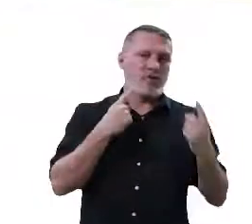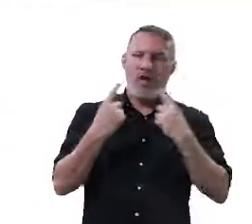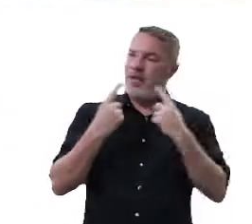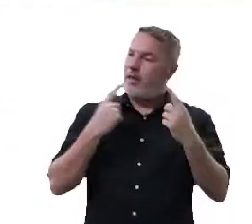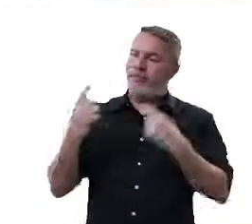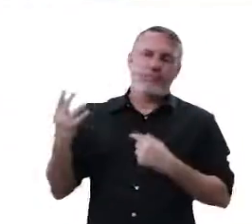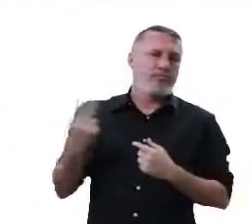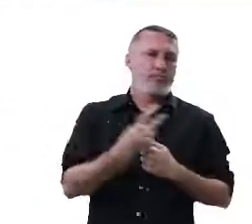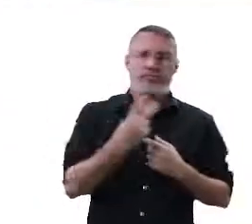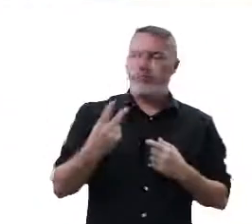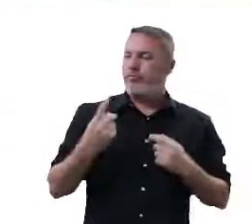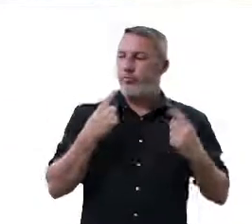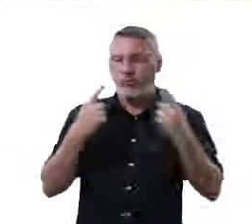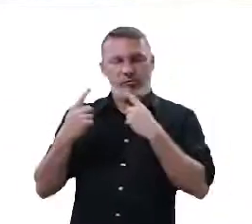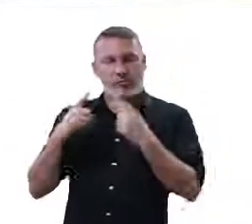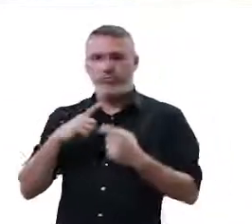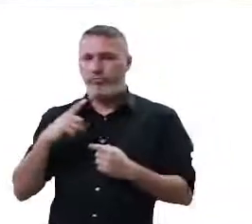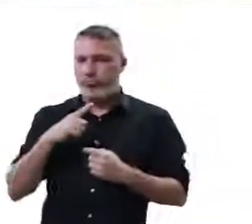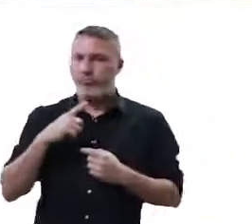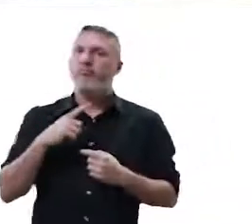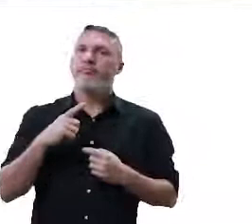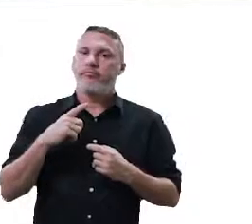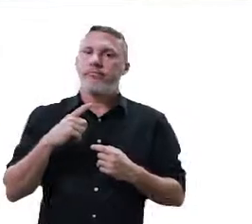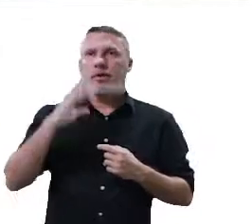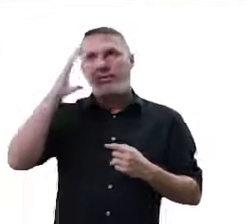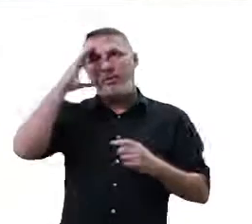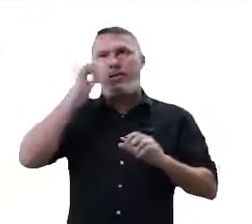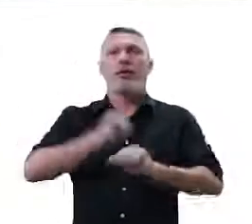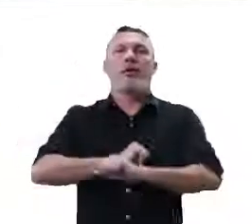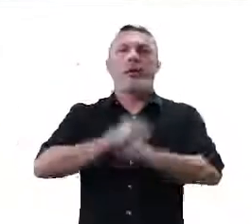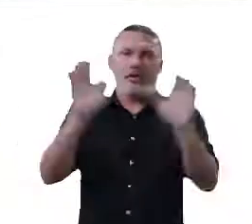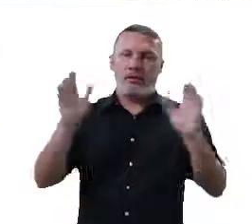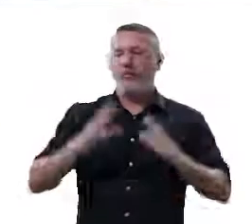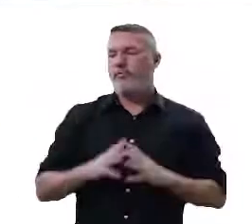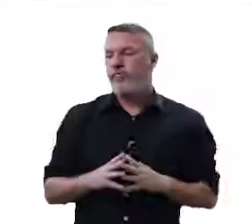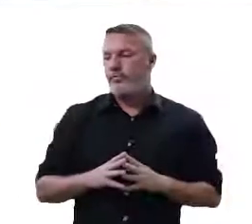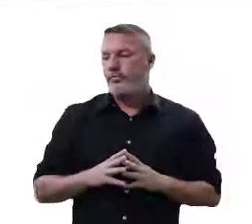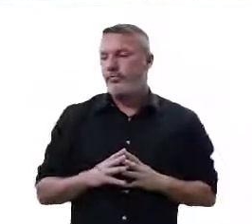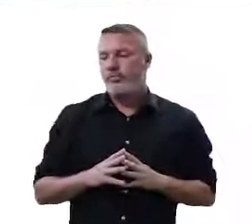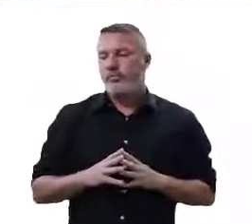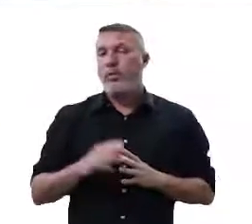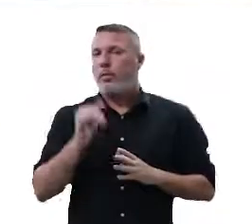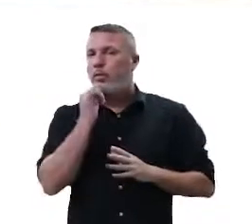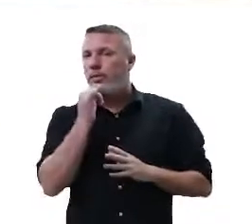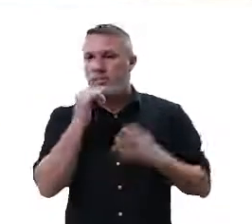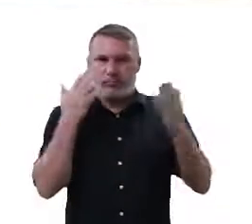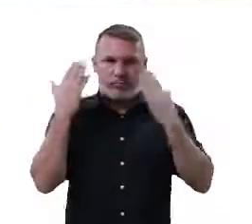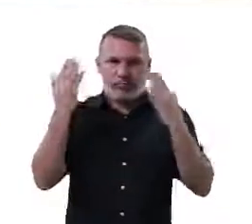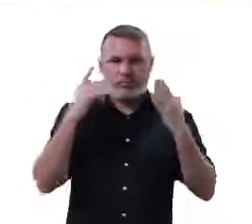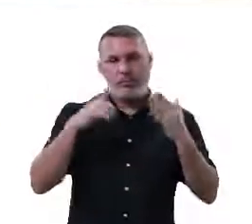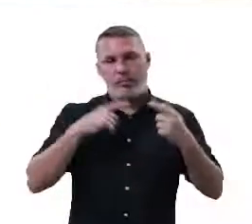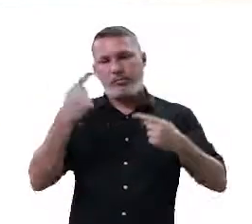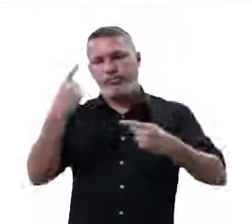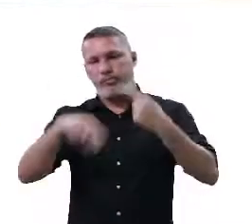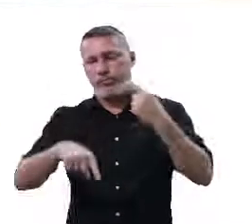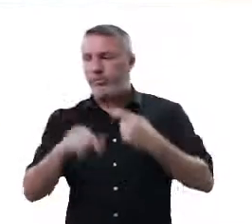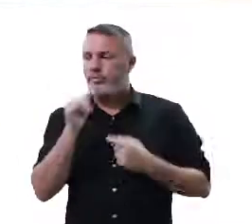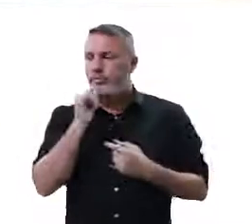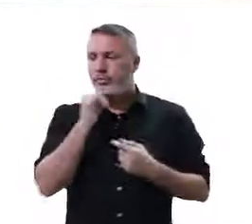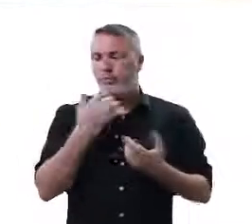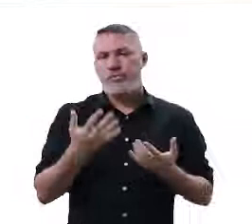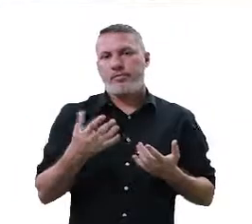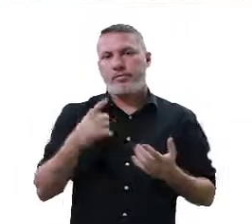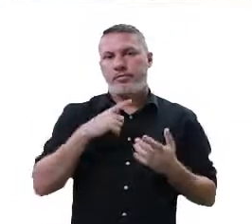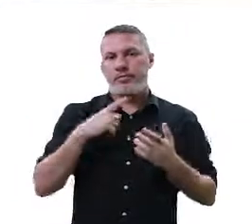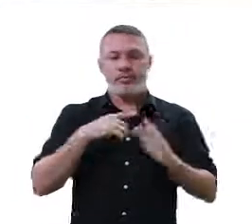um ponto fundamental para o entendimento disso. Então, por exemplo, é incompatível a